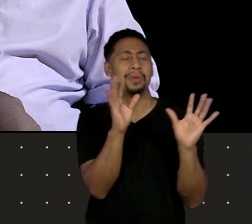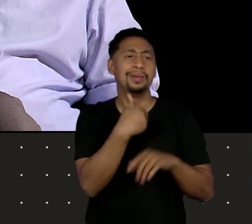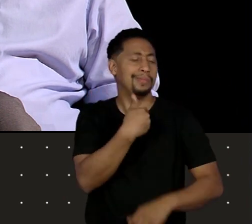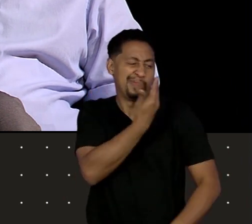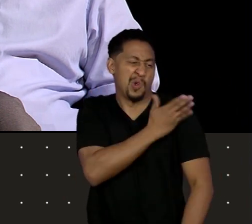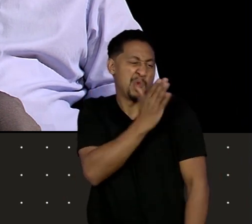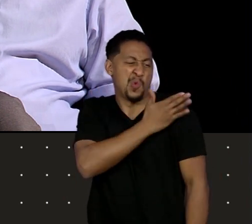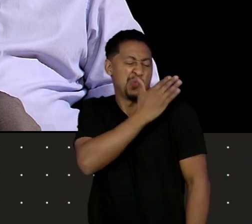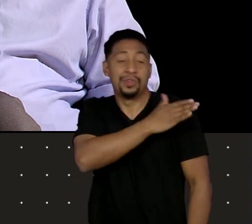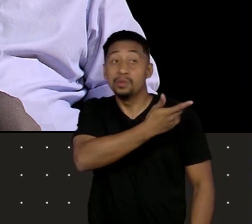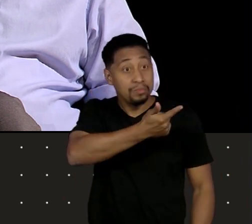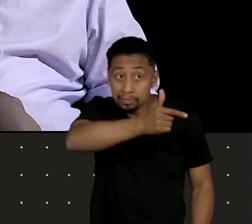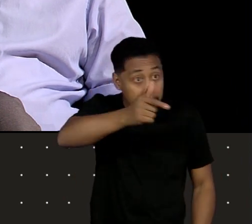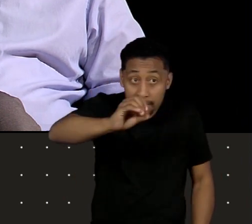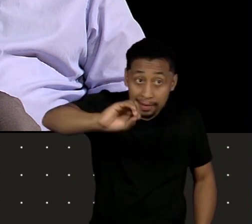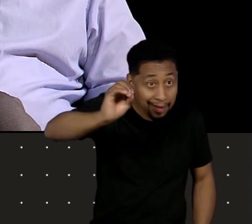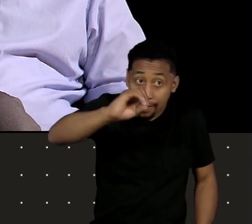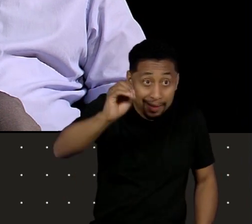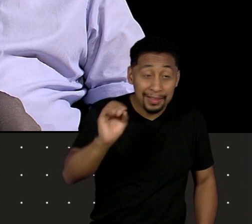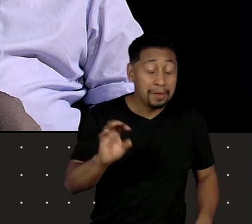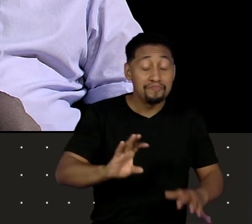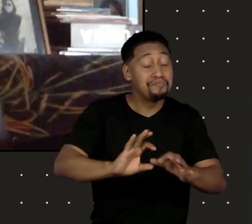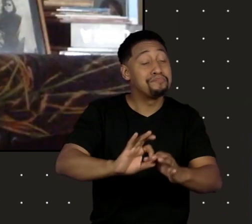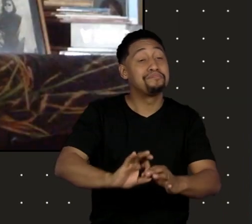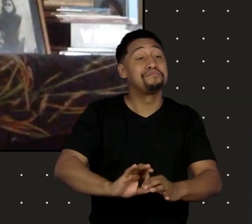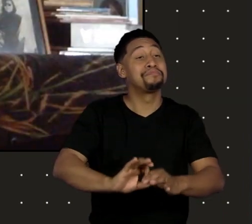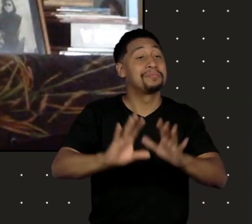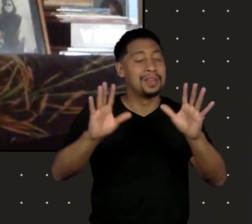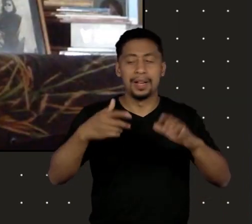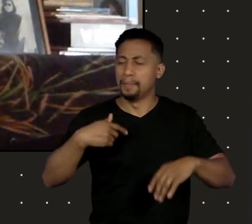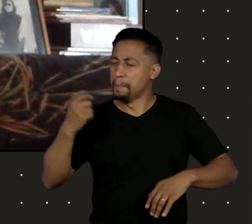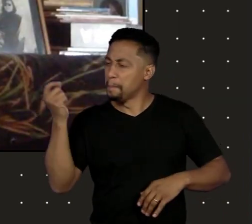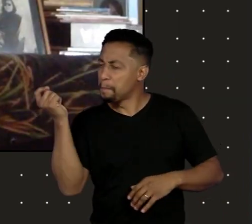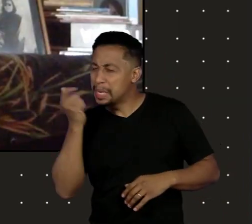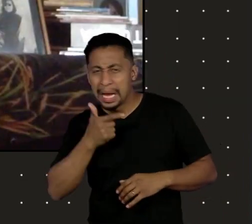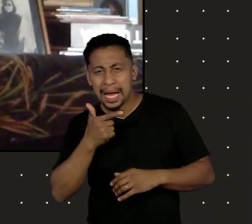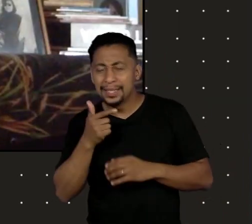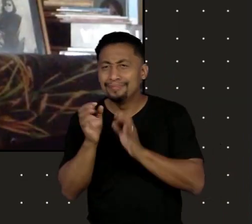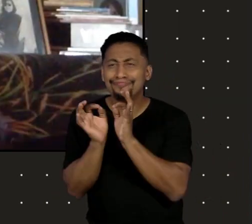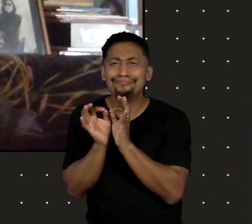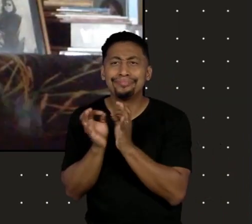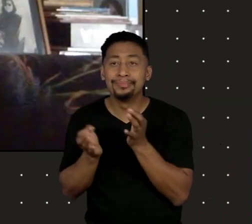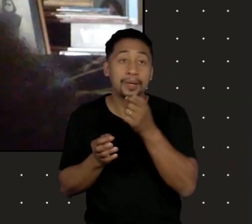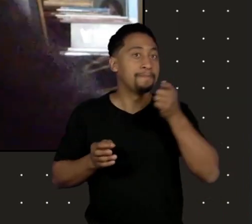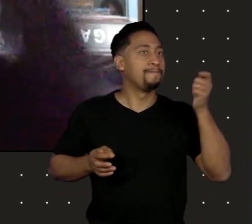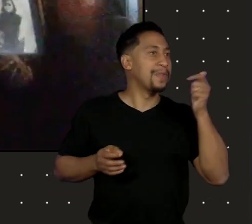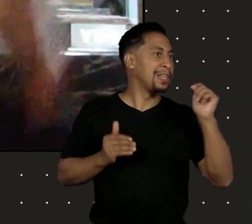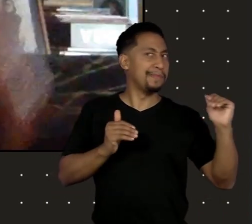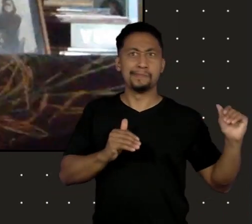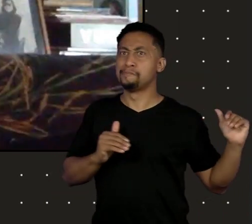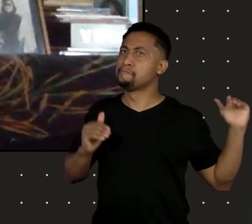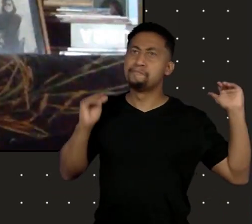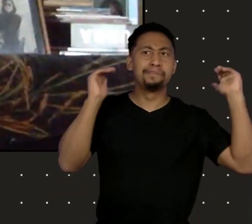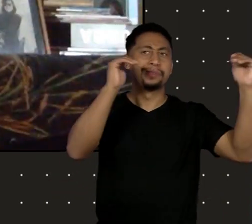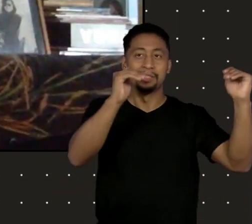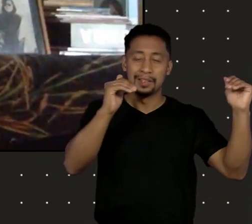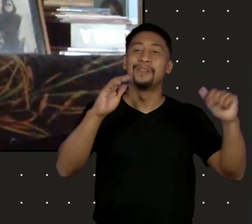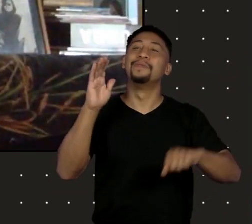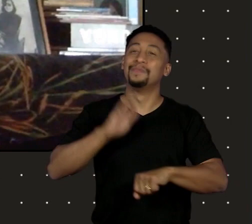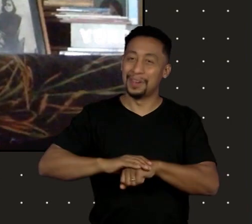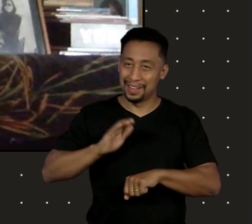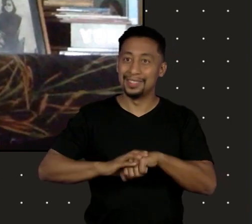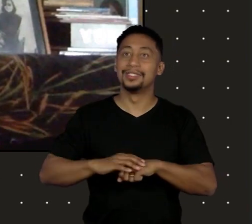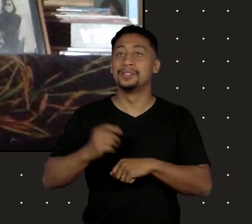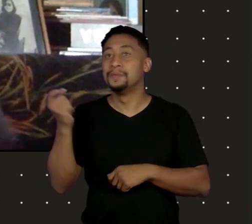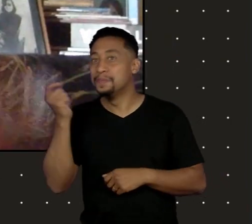Otávio é livre, ele não tem preconceito. Então, ele faz a comédia mais rasteira e a comédia mais sofisticada. Ele faz o